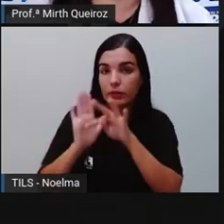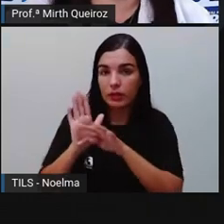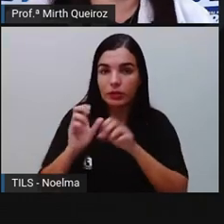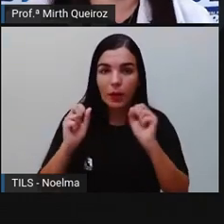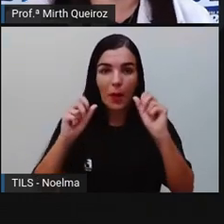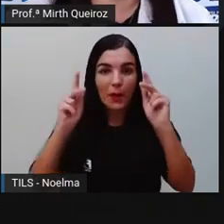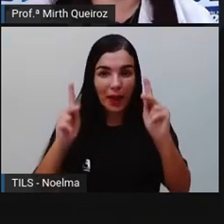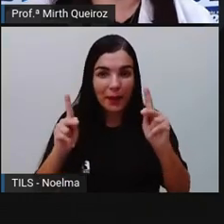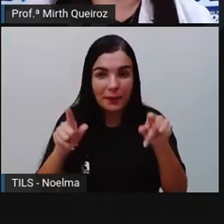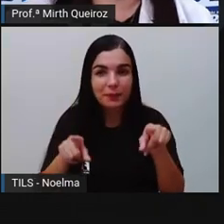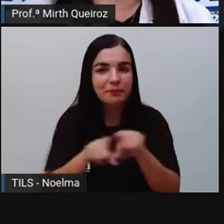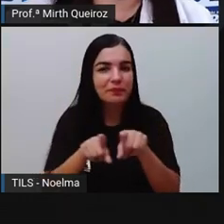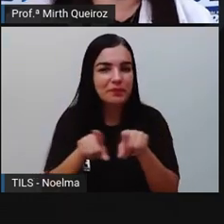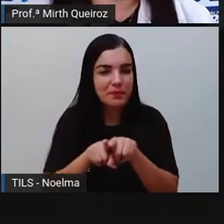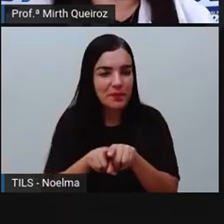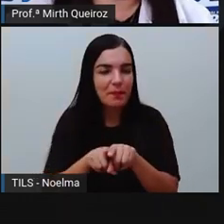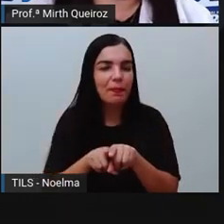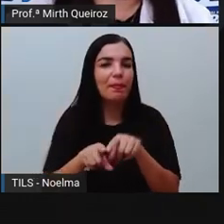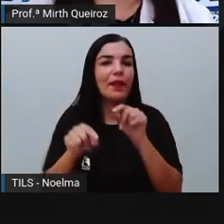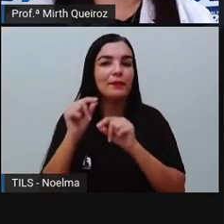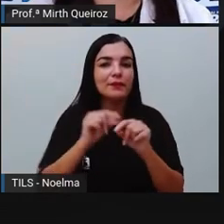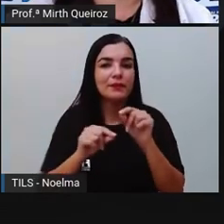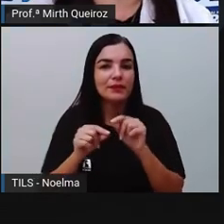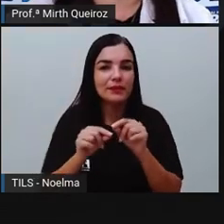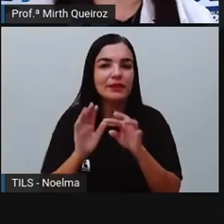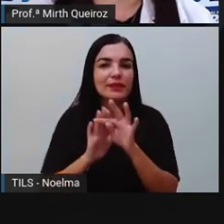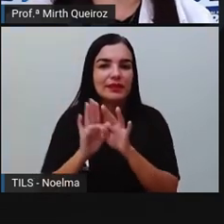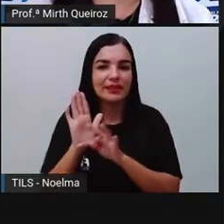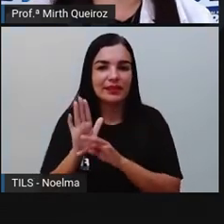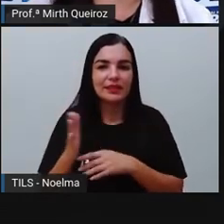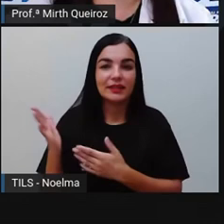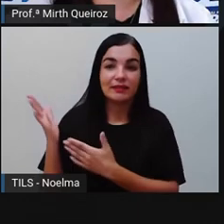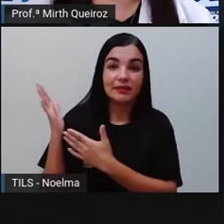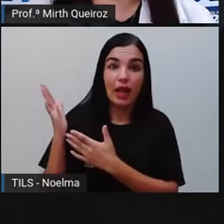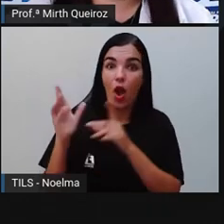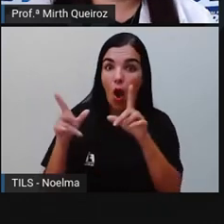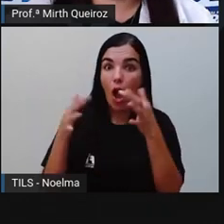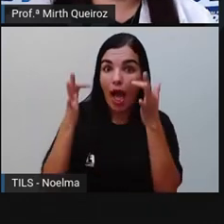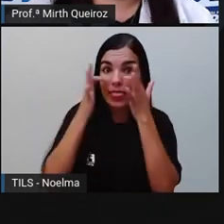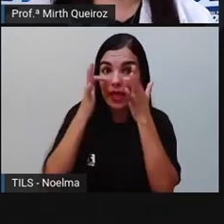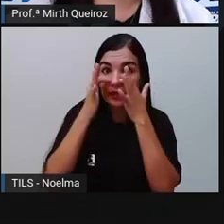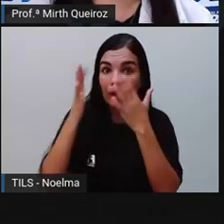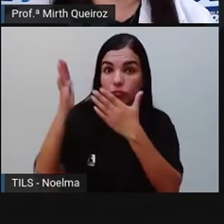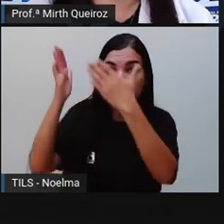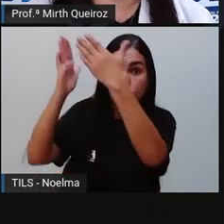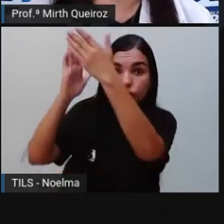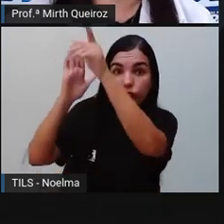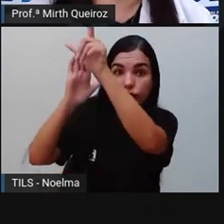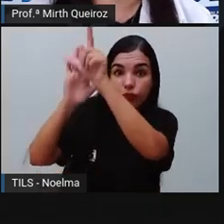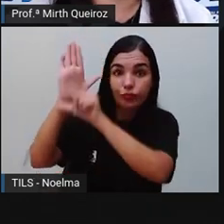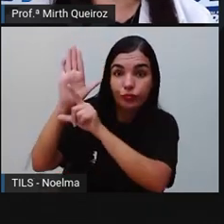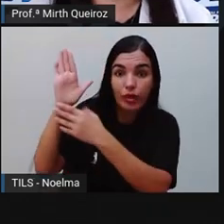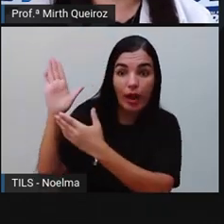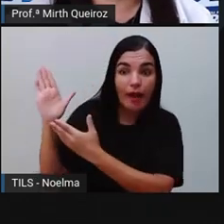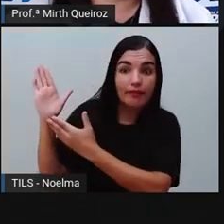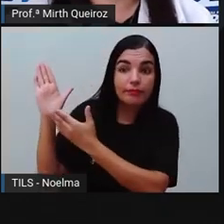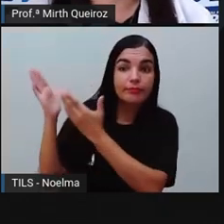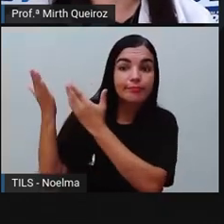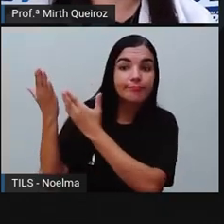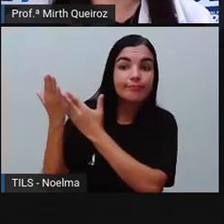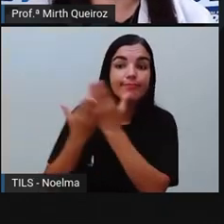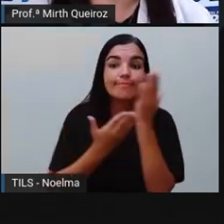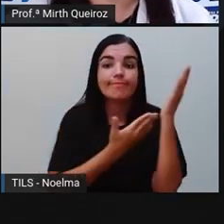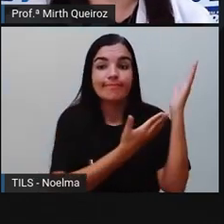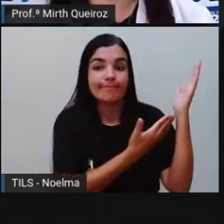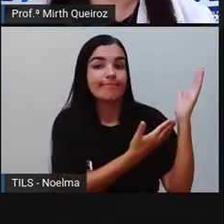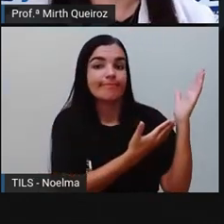aí através de quê? Através de um texto. Mas atenção, cuidado quanto às margens